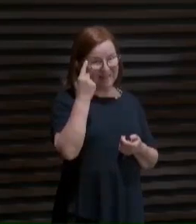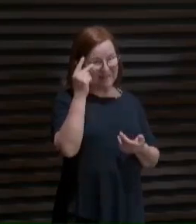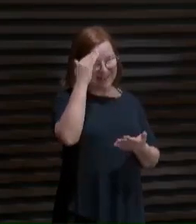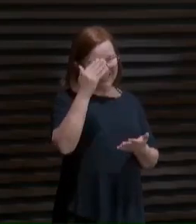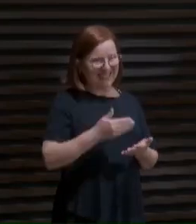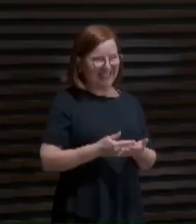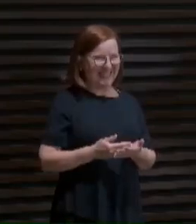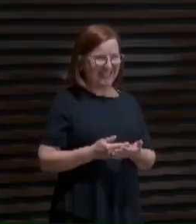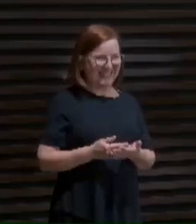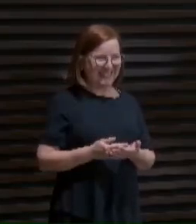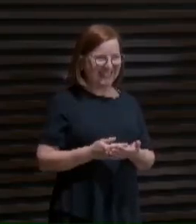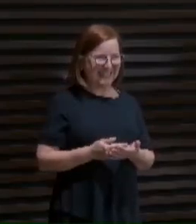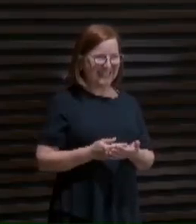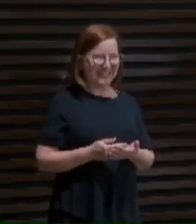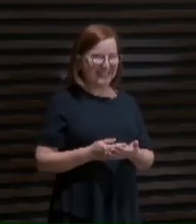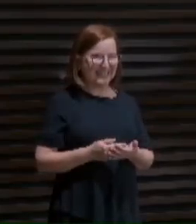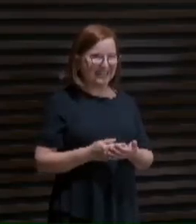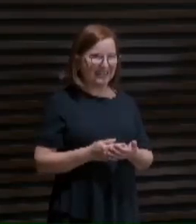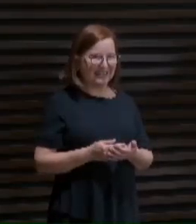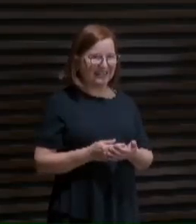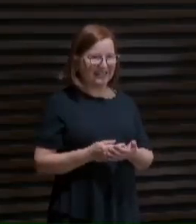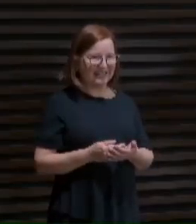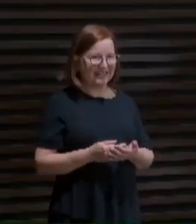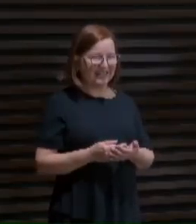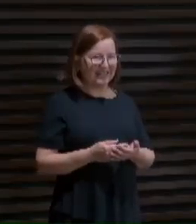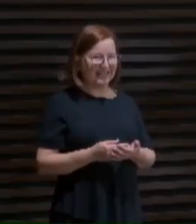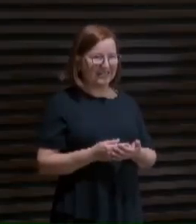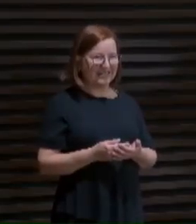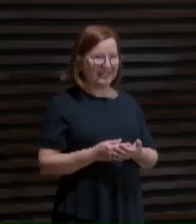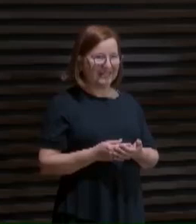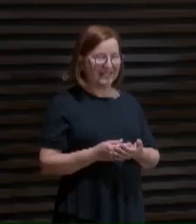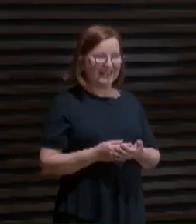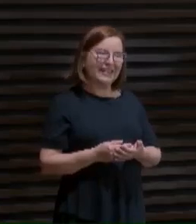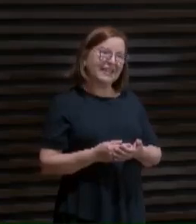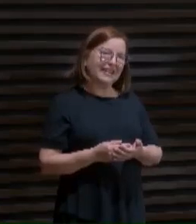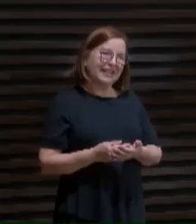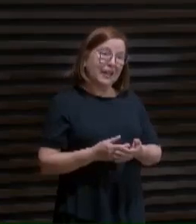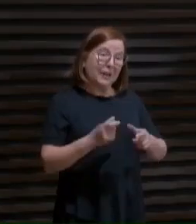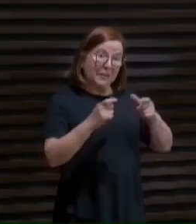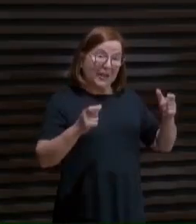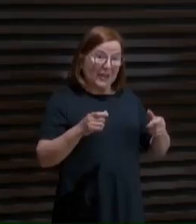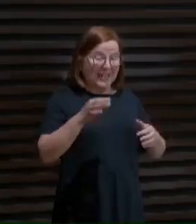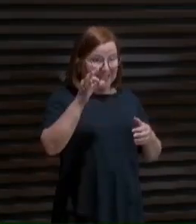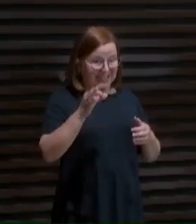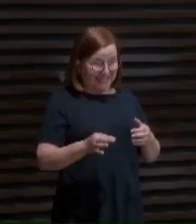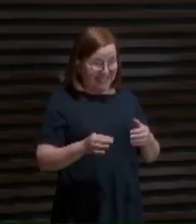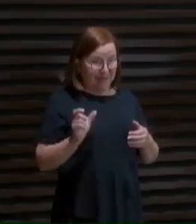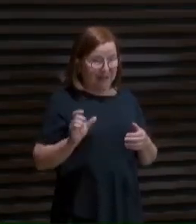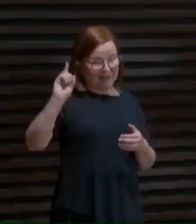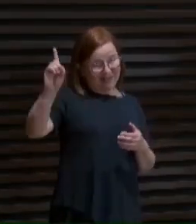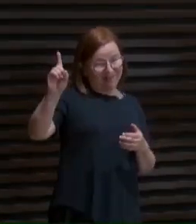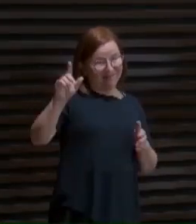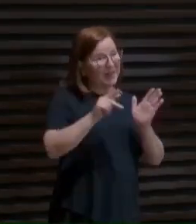crer. A evidência mais segura da palavra de Deus é a própria palavra de Deus.